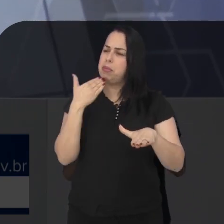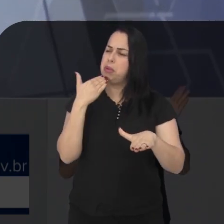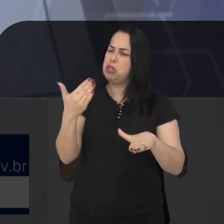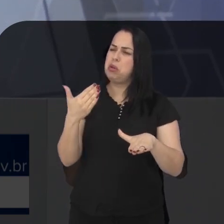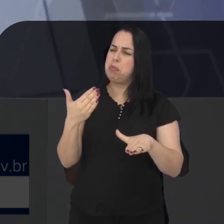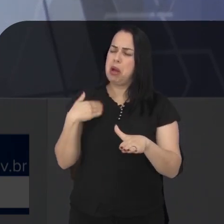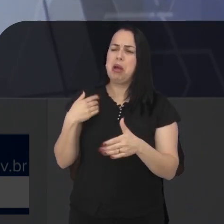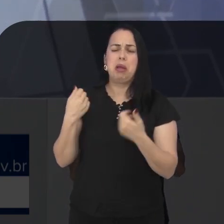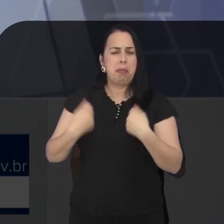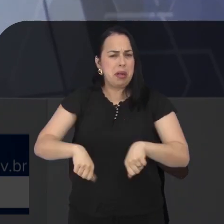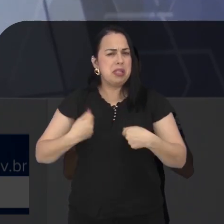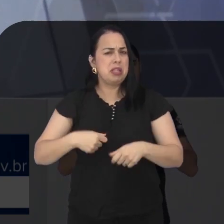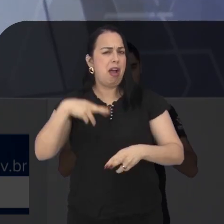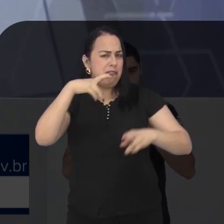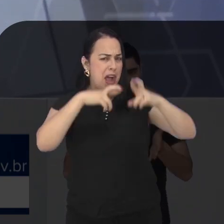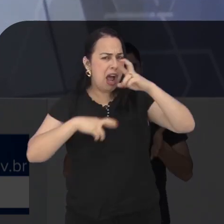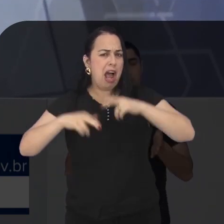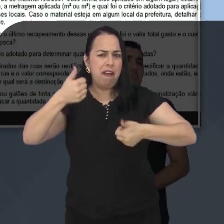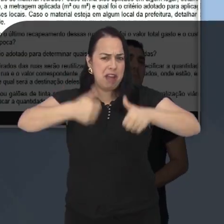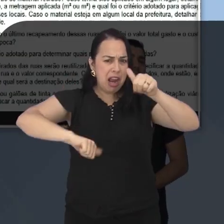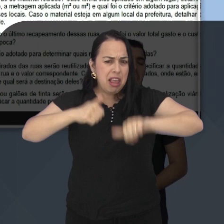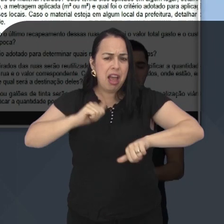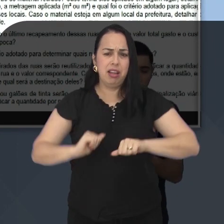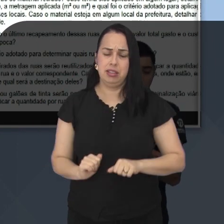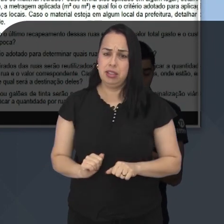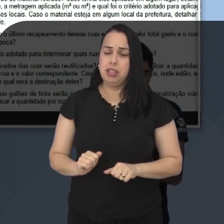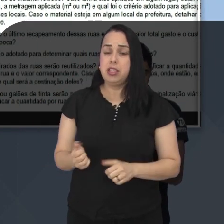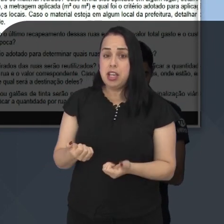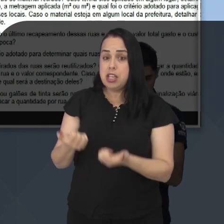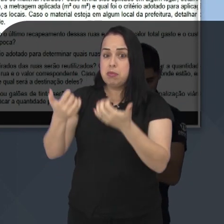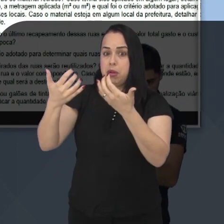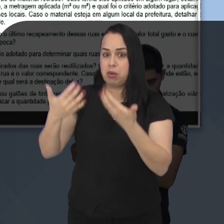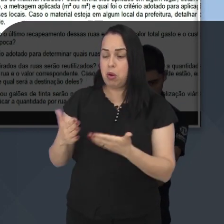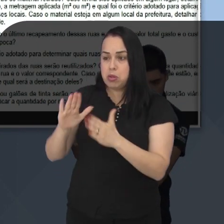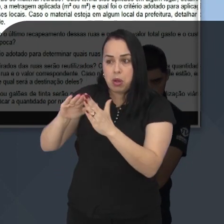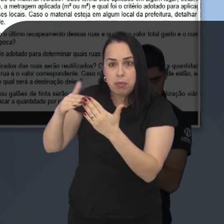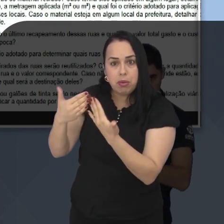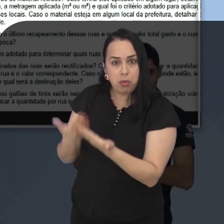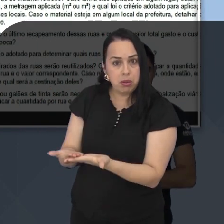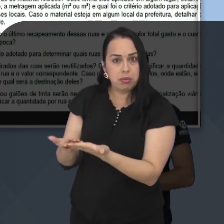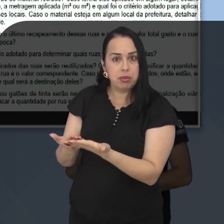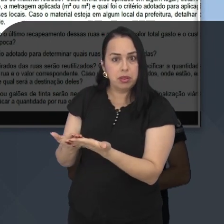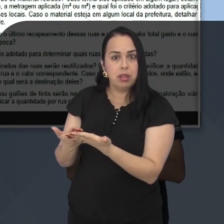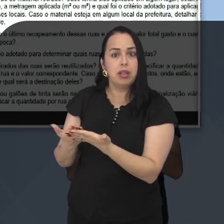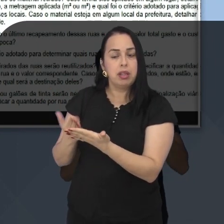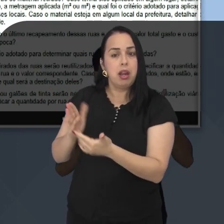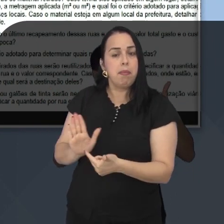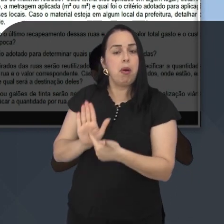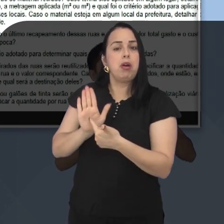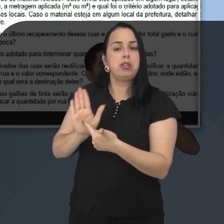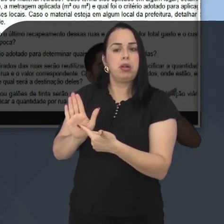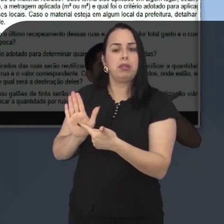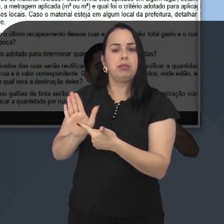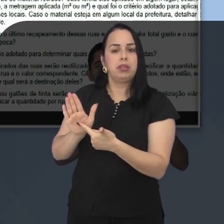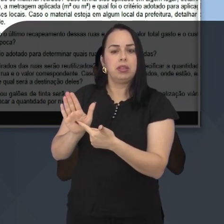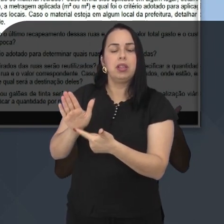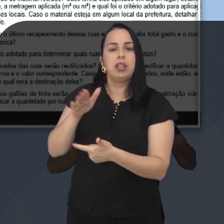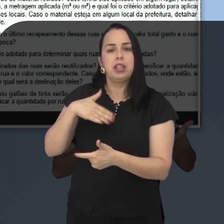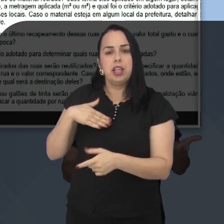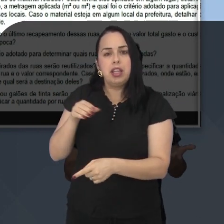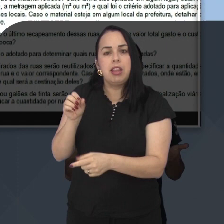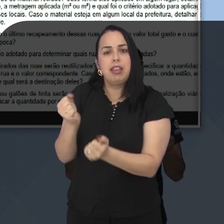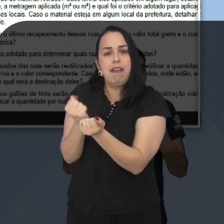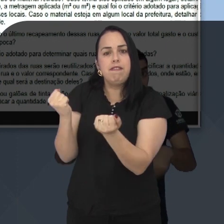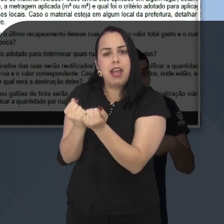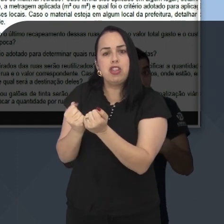pediu mais estudos para avaliar a medida. Hayashi ainda comentou sobre requerimentos apresentados durante a sessão que envolvem